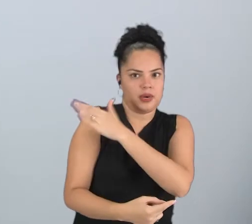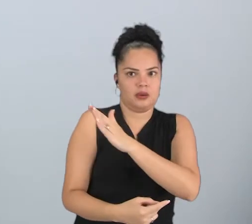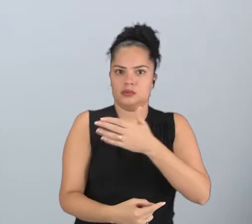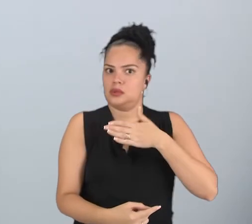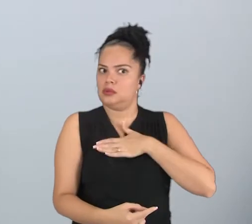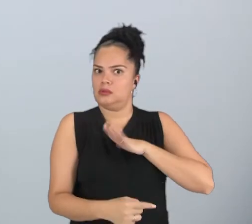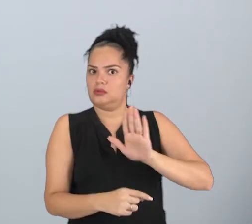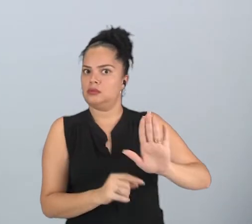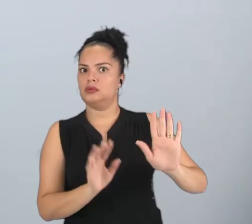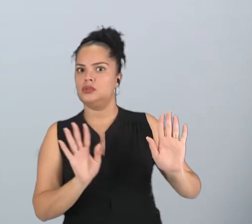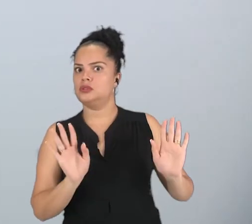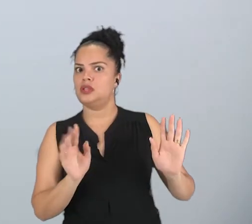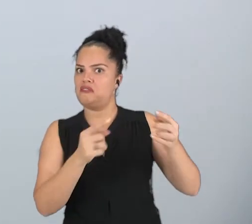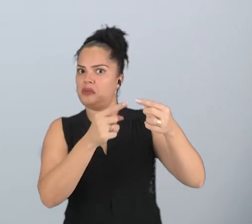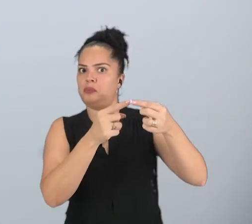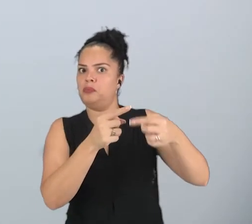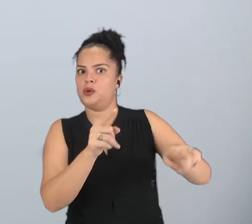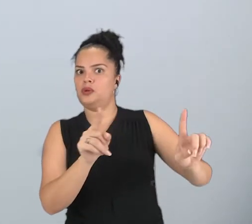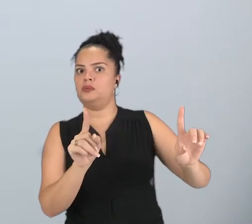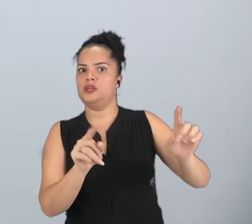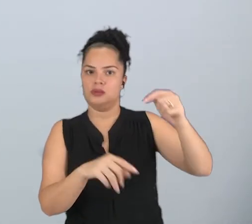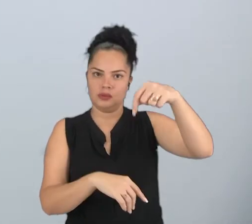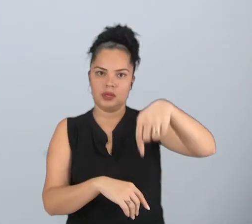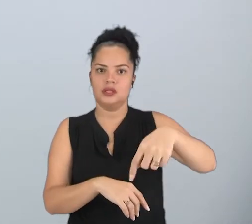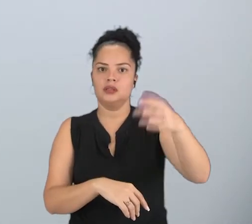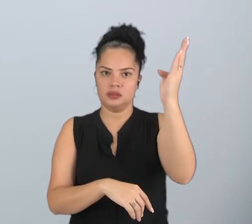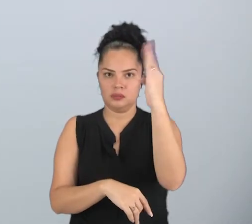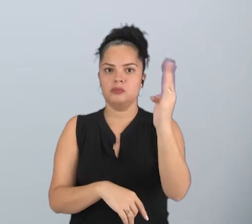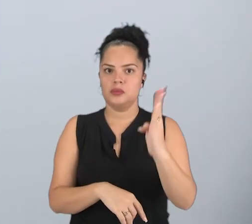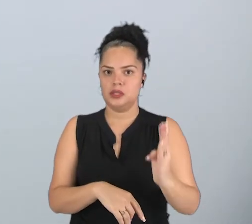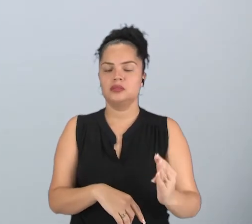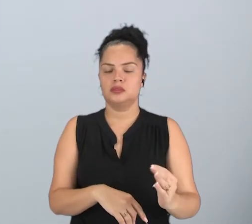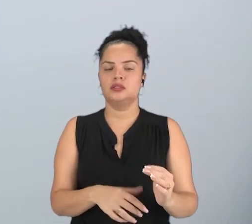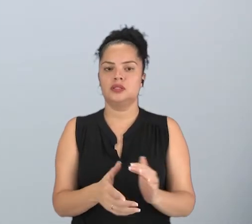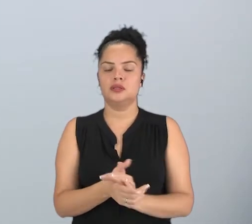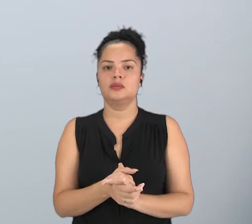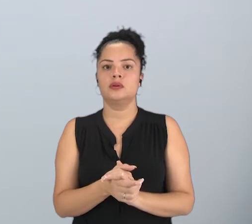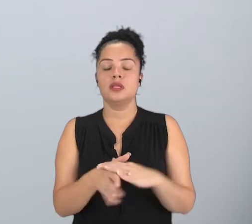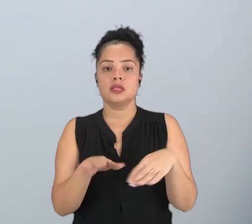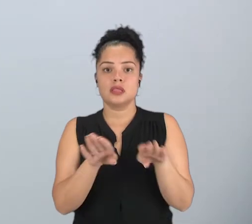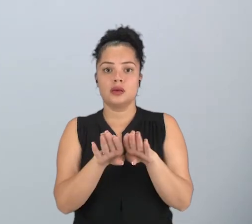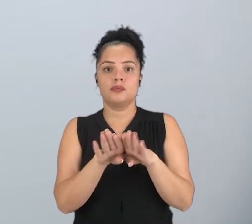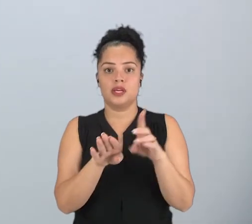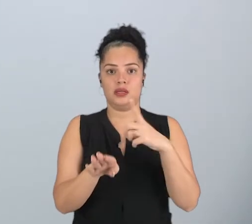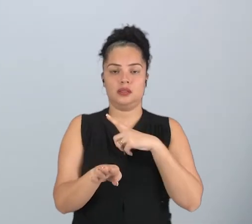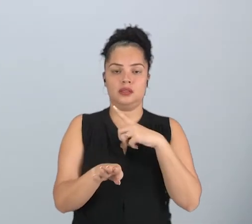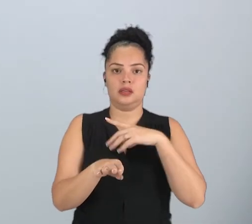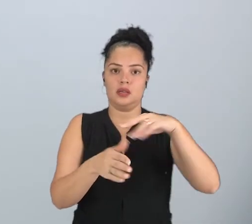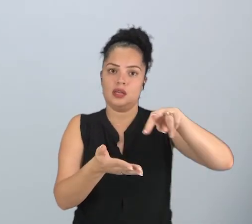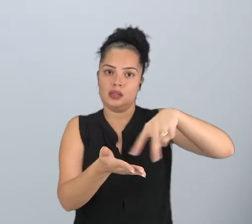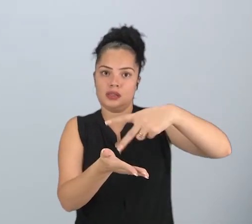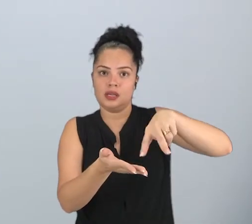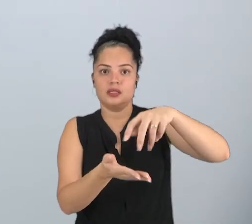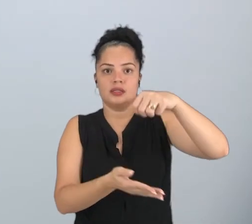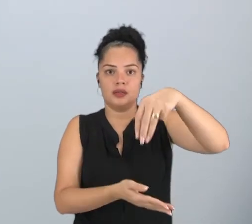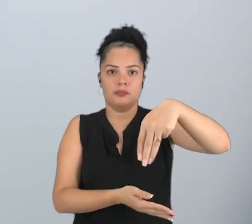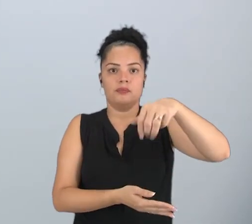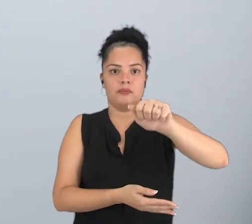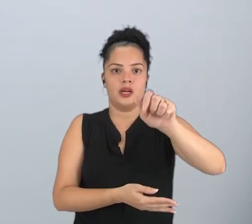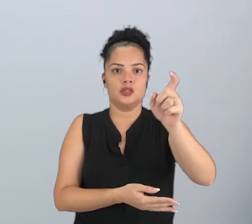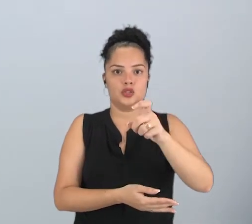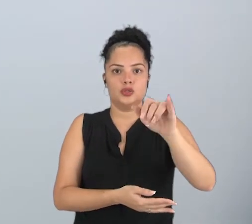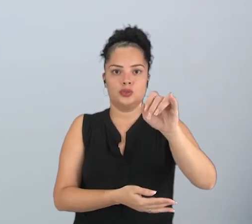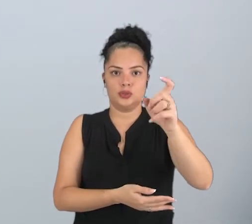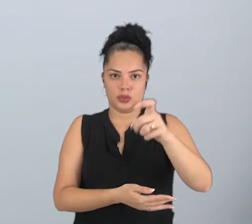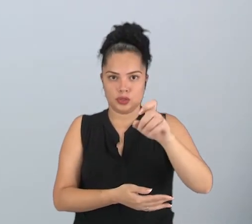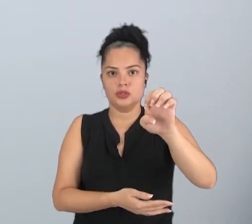E essa dança foi proibida aqui no Brasil. Nós temos outra dança também bem característica no Brasil, que é o machixe, né? Que era um